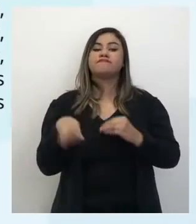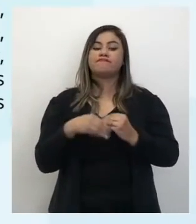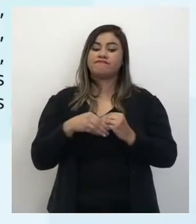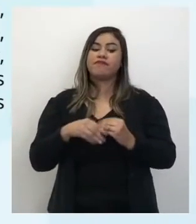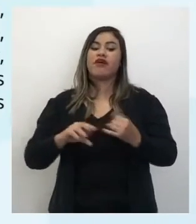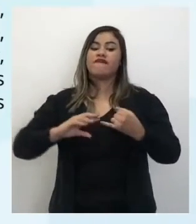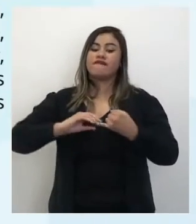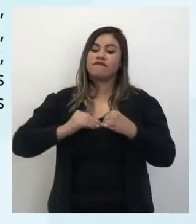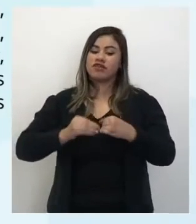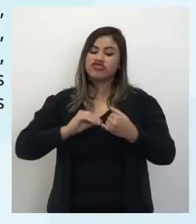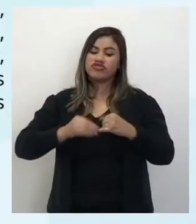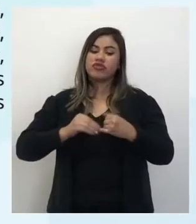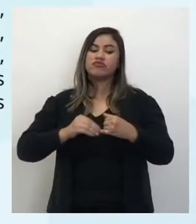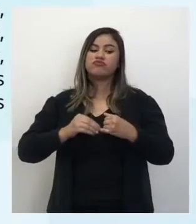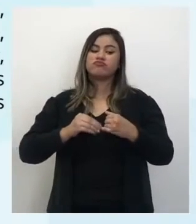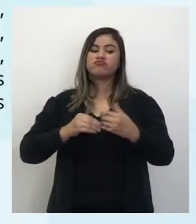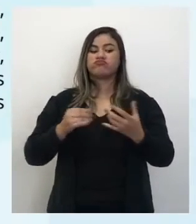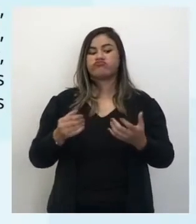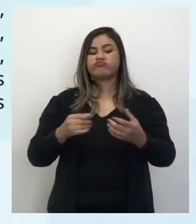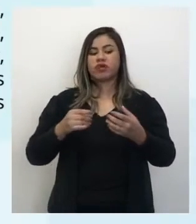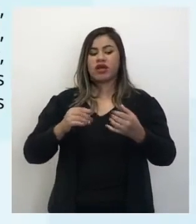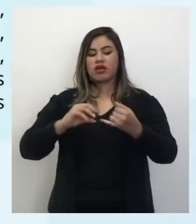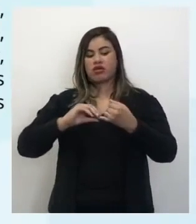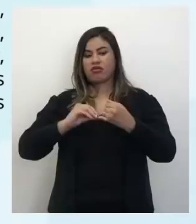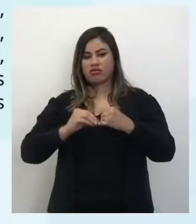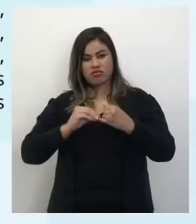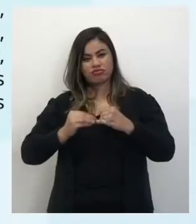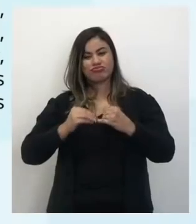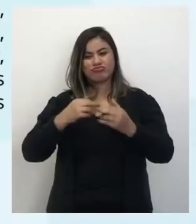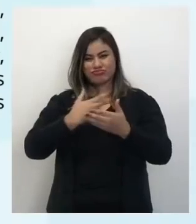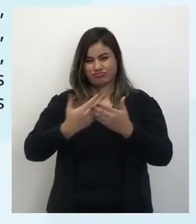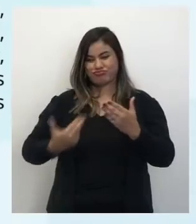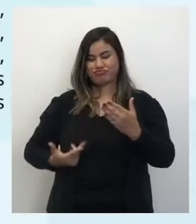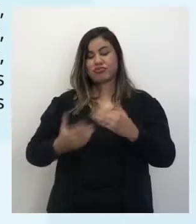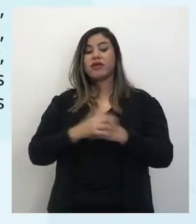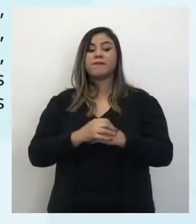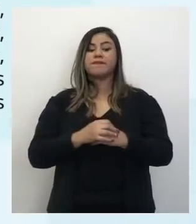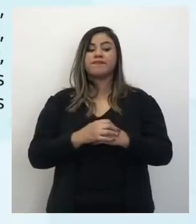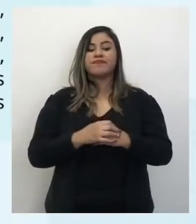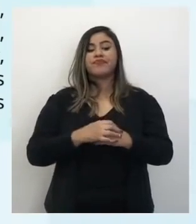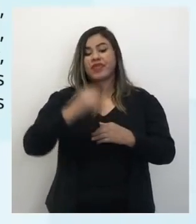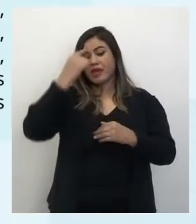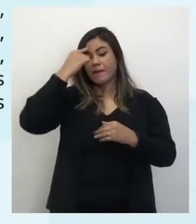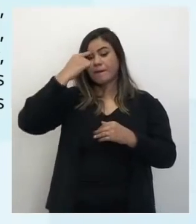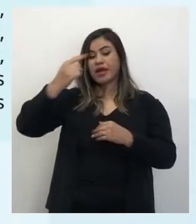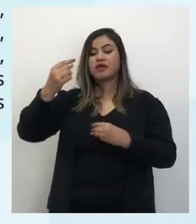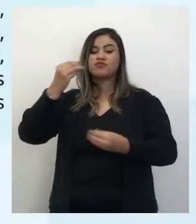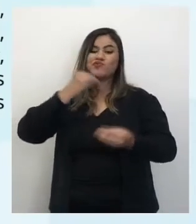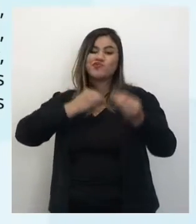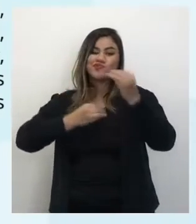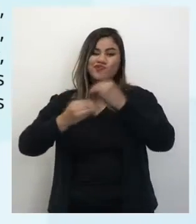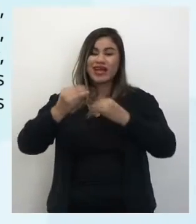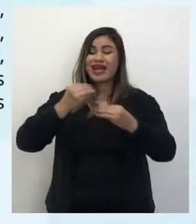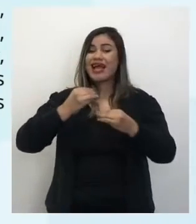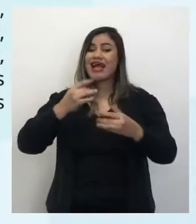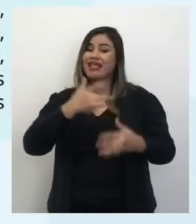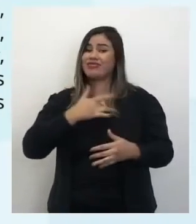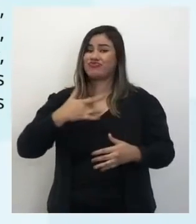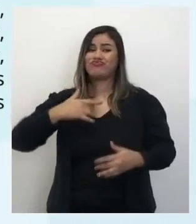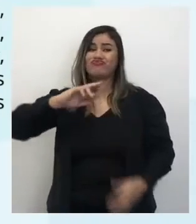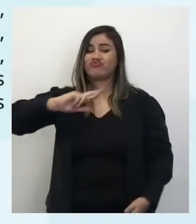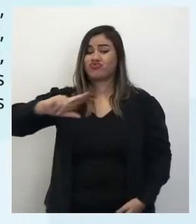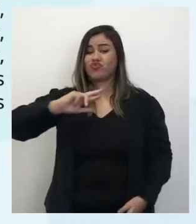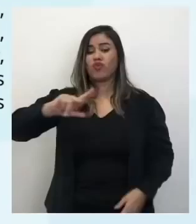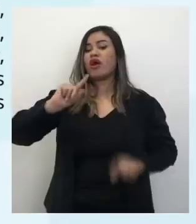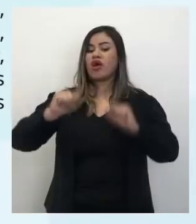feijão e outras leguminosas, lentilha e grão de bico. Na categoria de alimentos não saudáveis